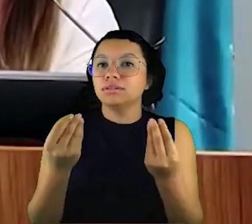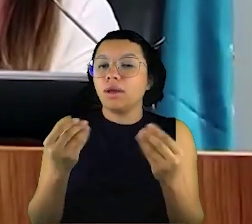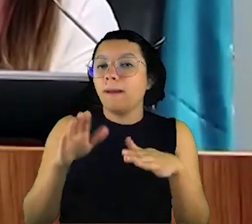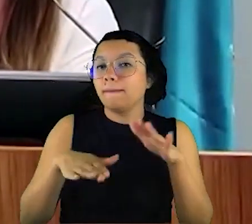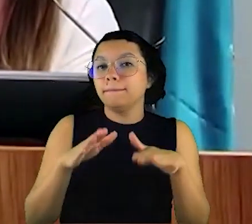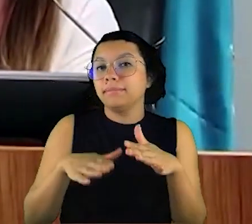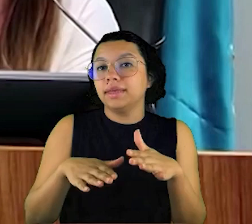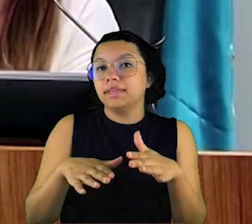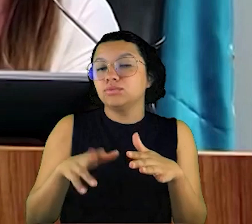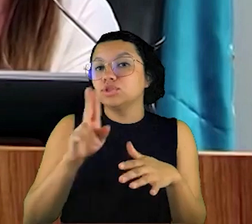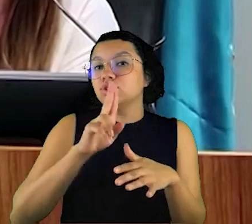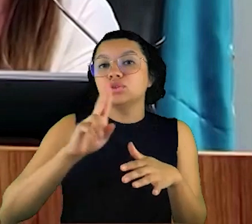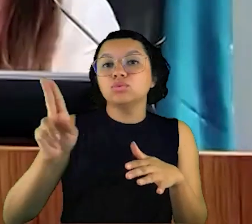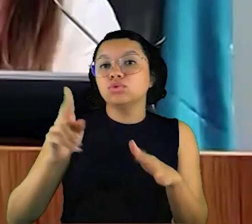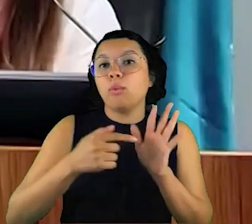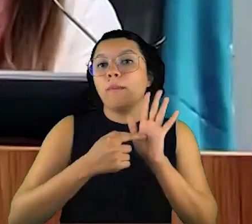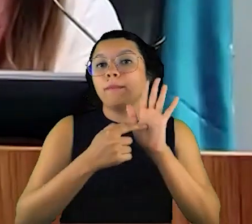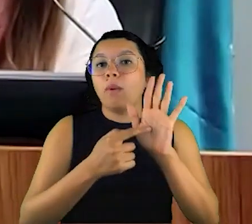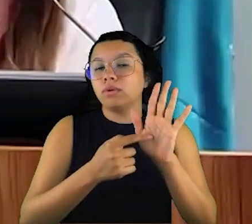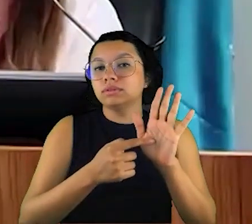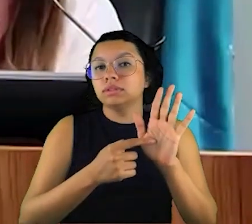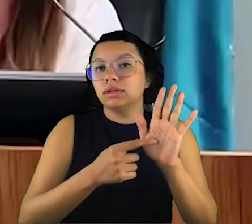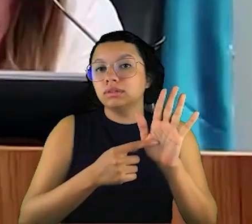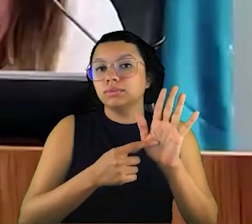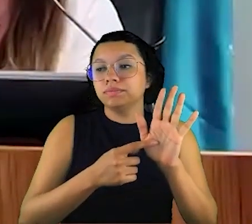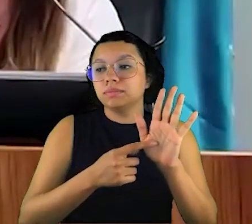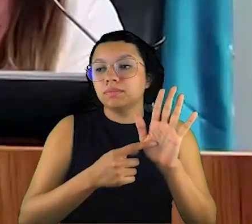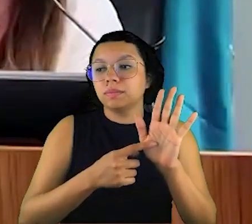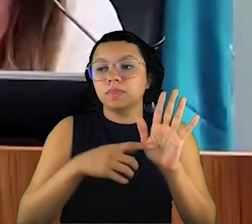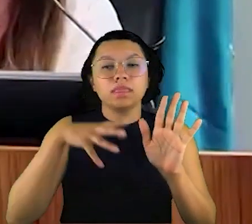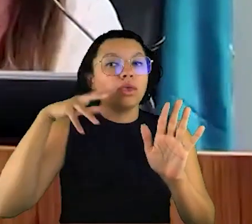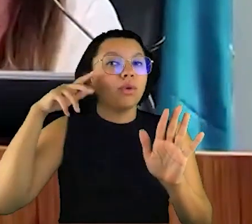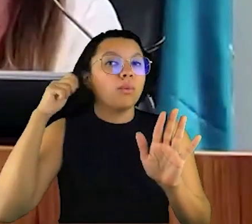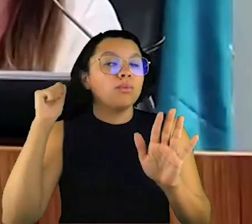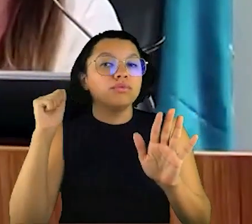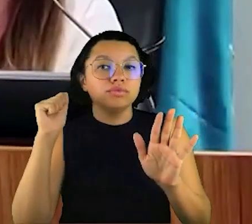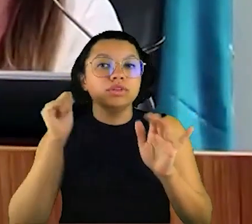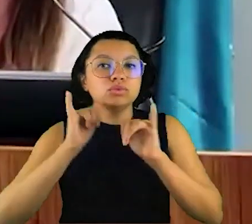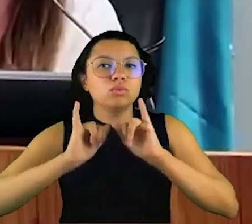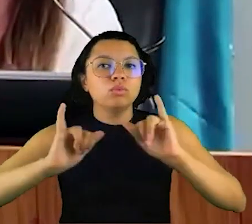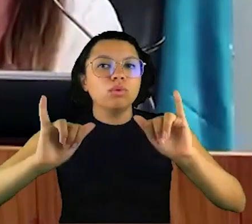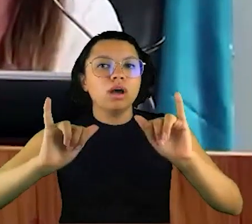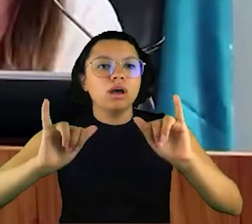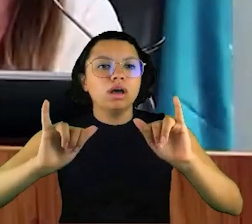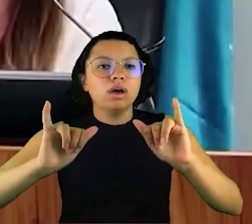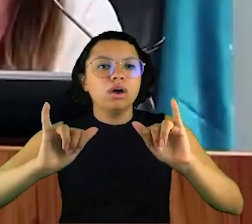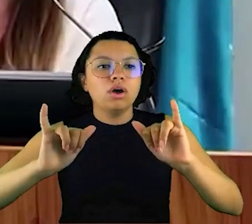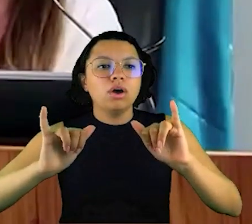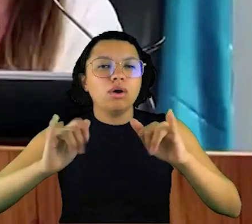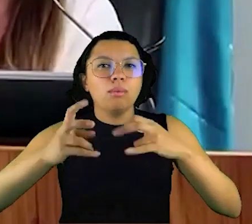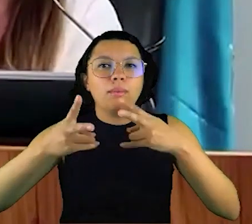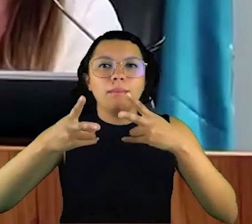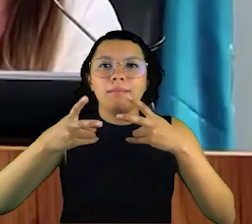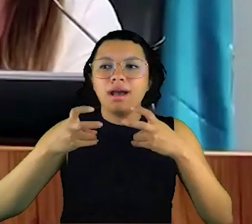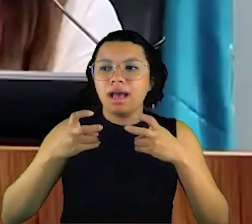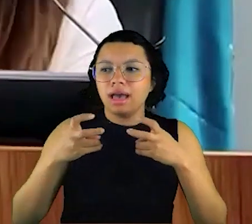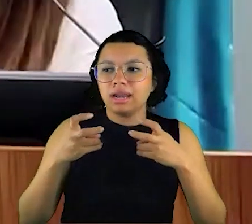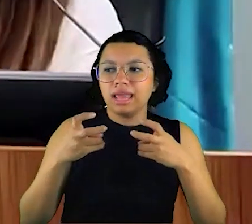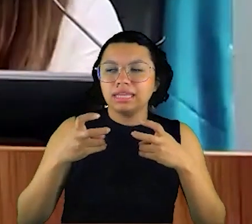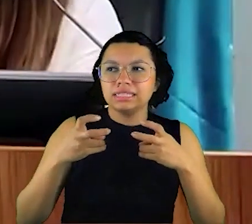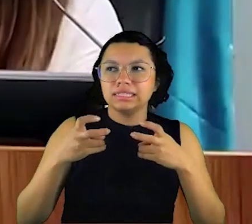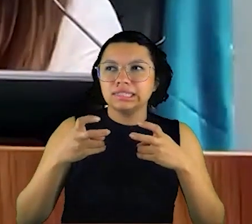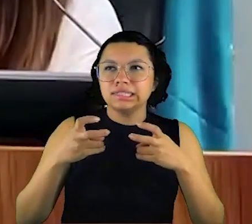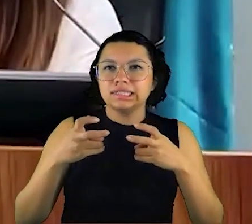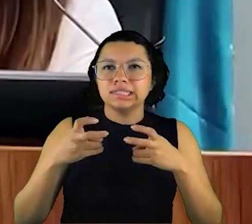sem que os nomes fossem revelados, ouvindo a notícia, parece que o